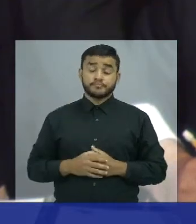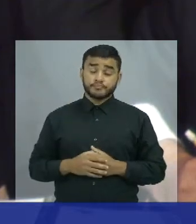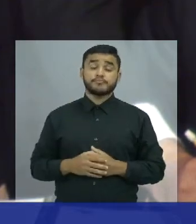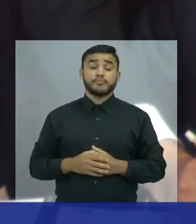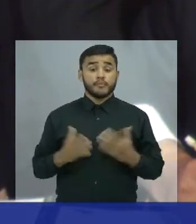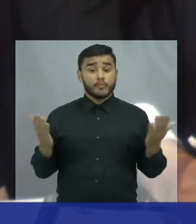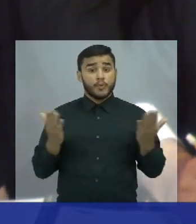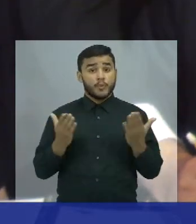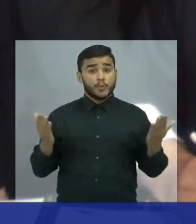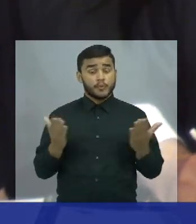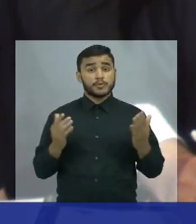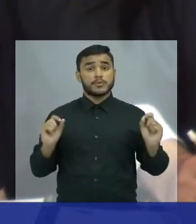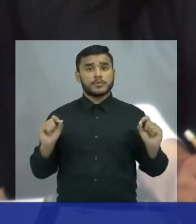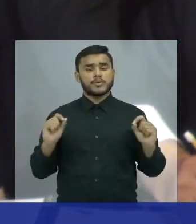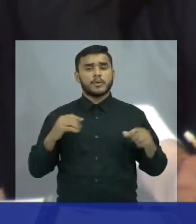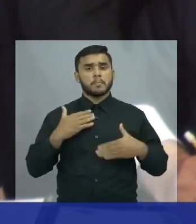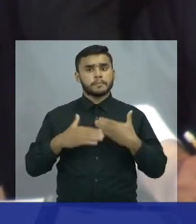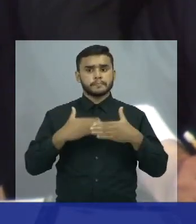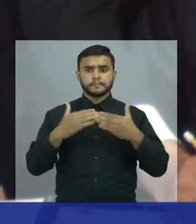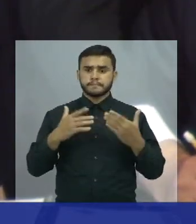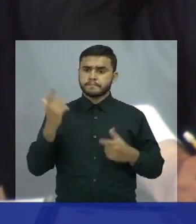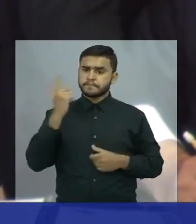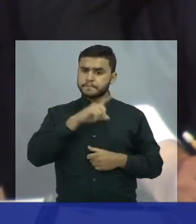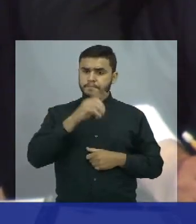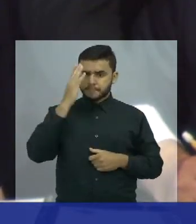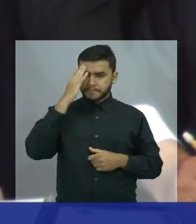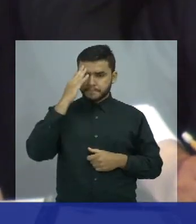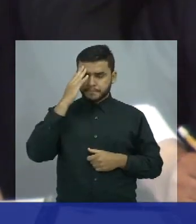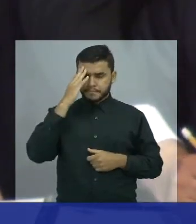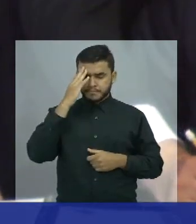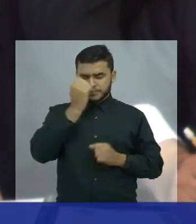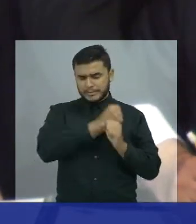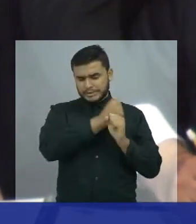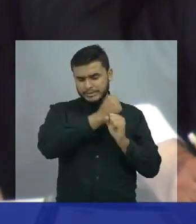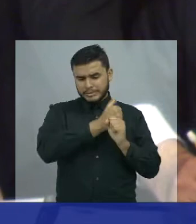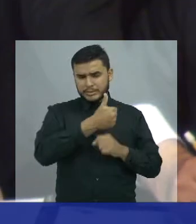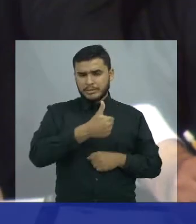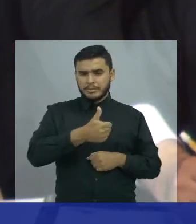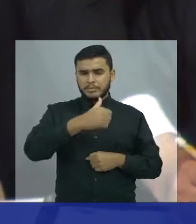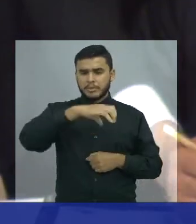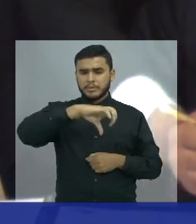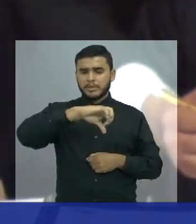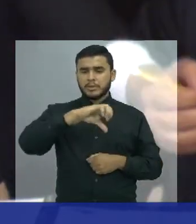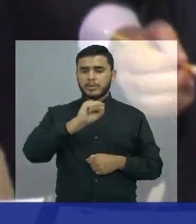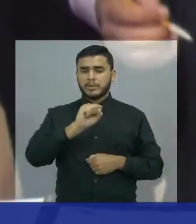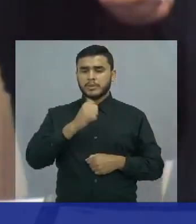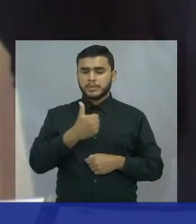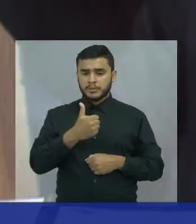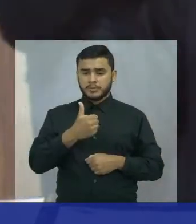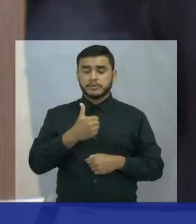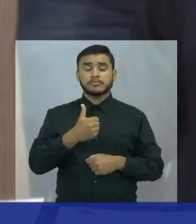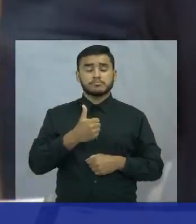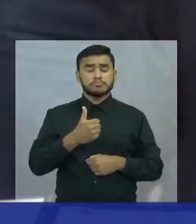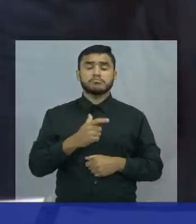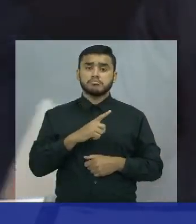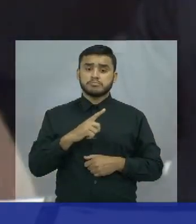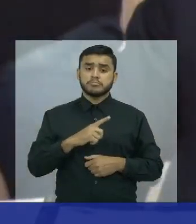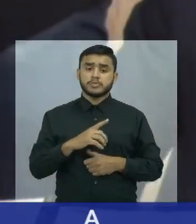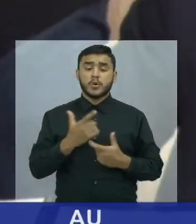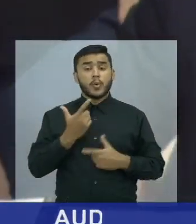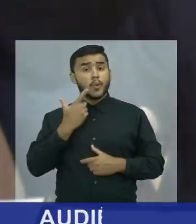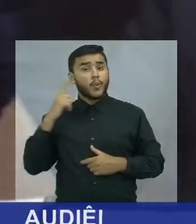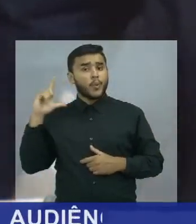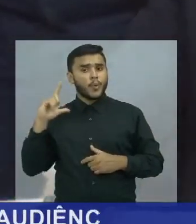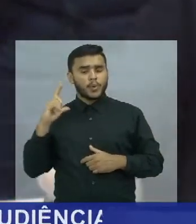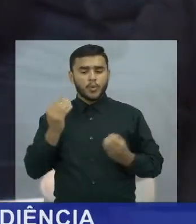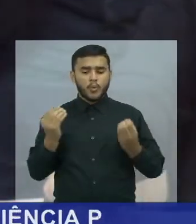em dia, a evolução da tecnologia de 81 para cá permite outros mecanismos de permeabilidade